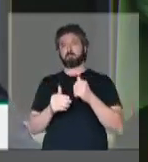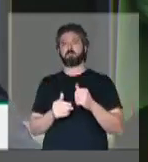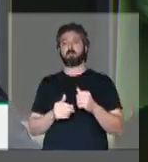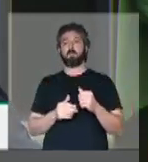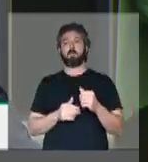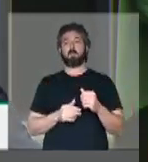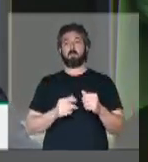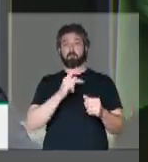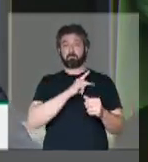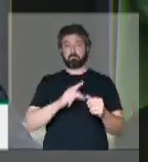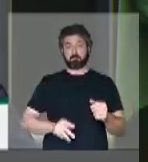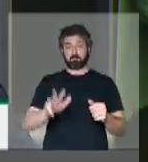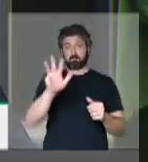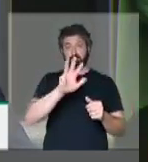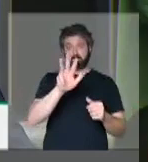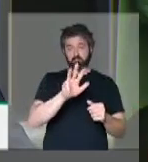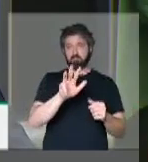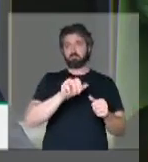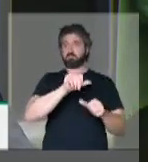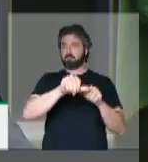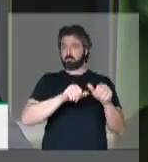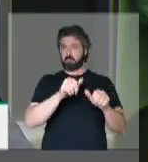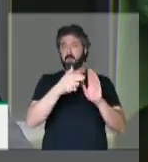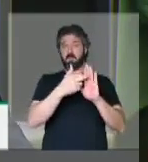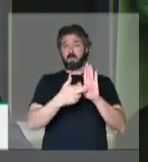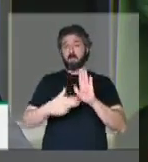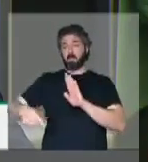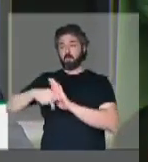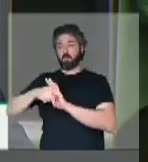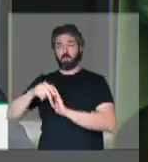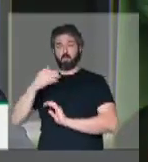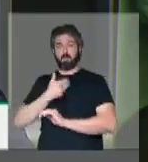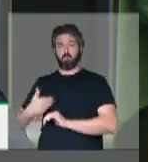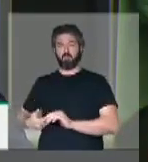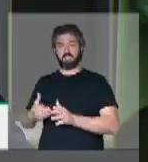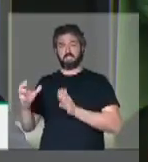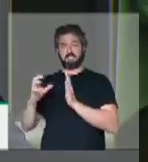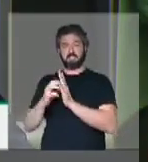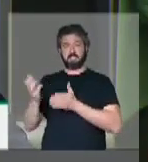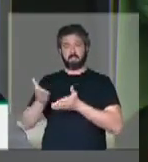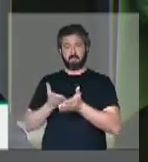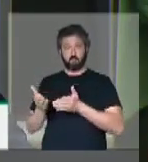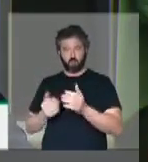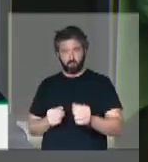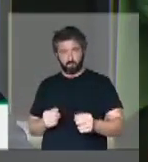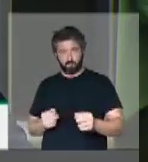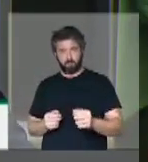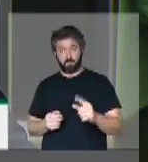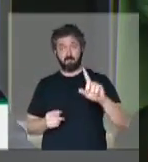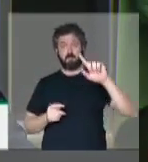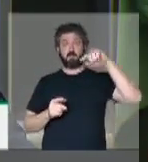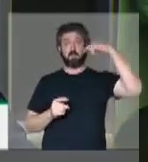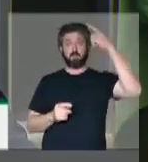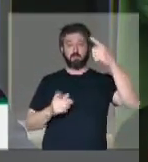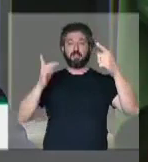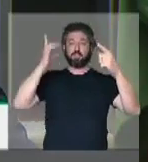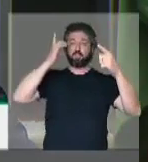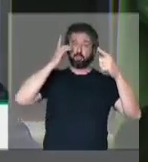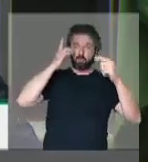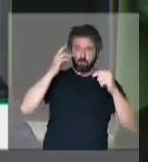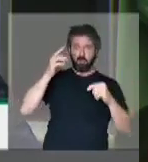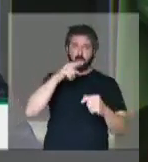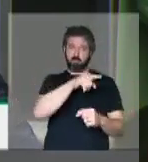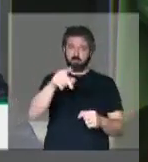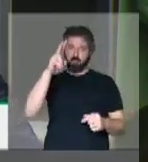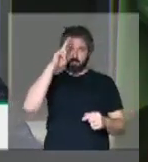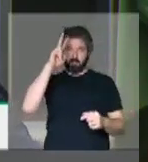aliás, o presidente Lula fez alterações no regime próprio. E mais tarde, a presidenta Dilma,